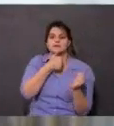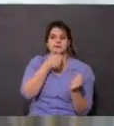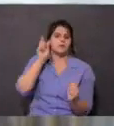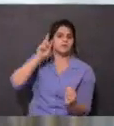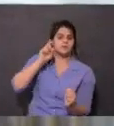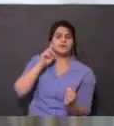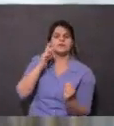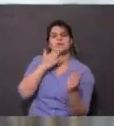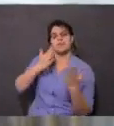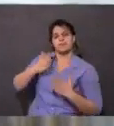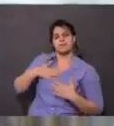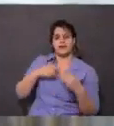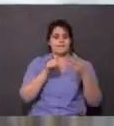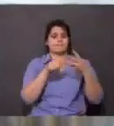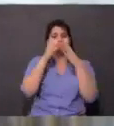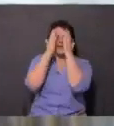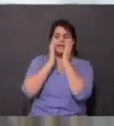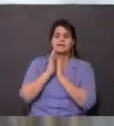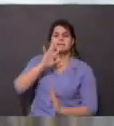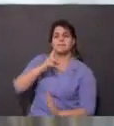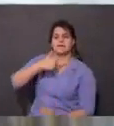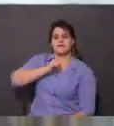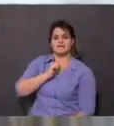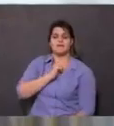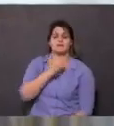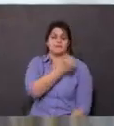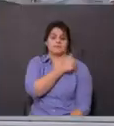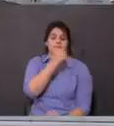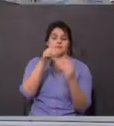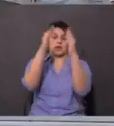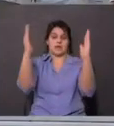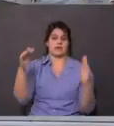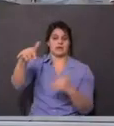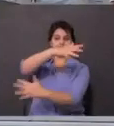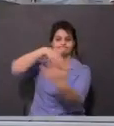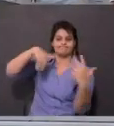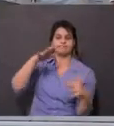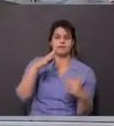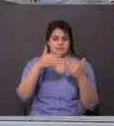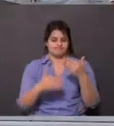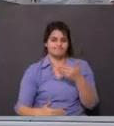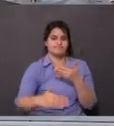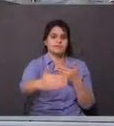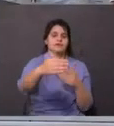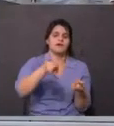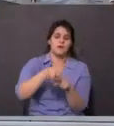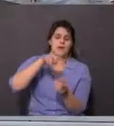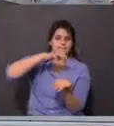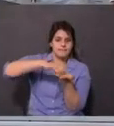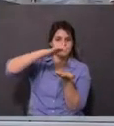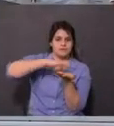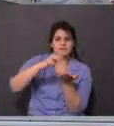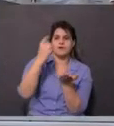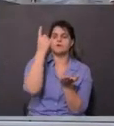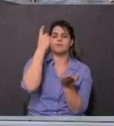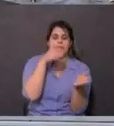mãe, pois a Igreja e todos os seus filhos tinham pela frente uma peregrinação,